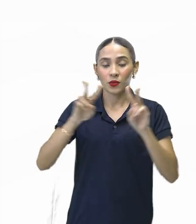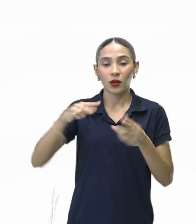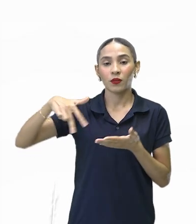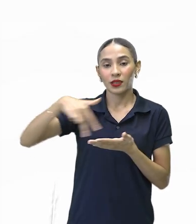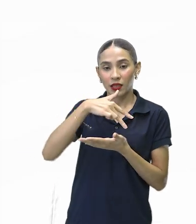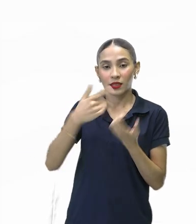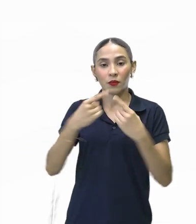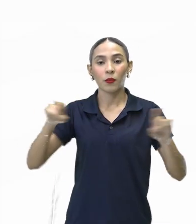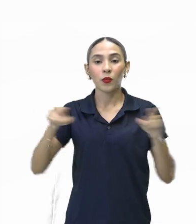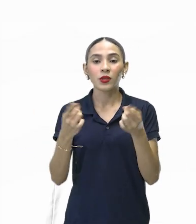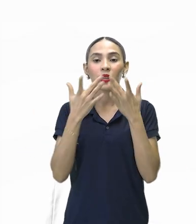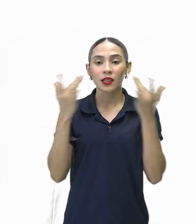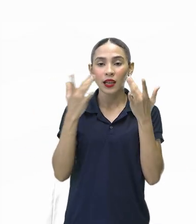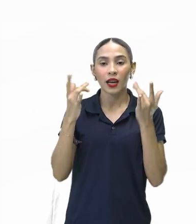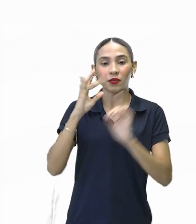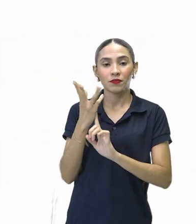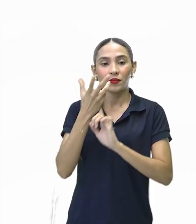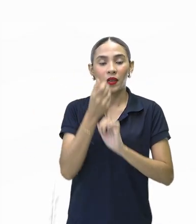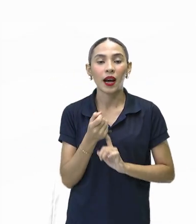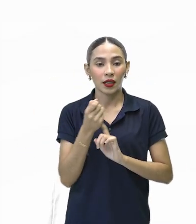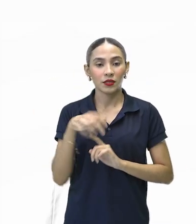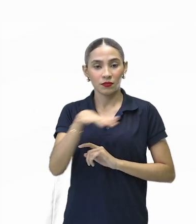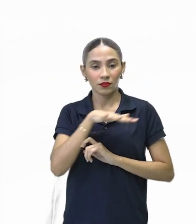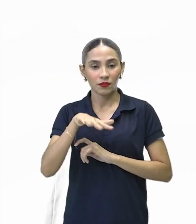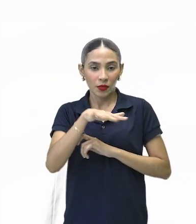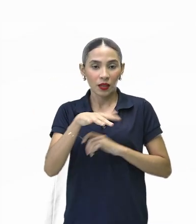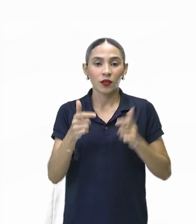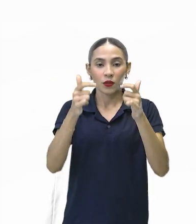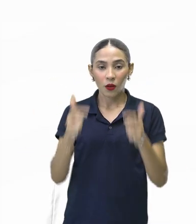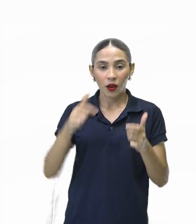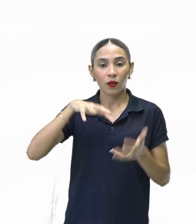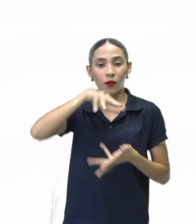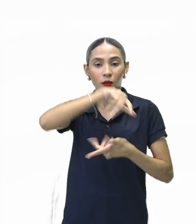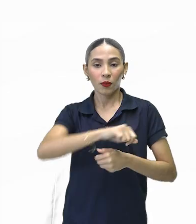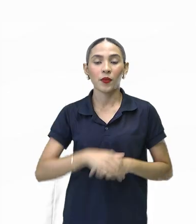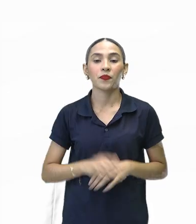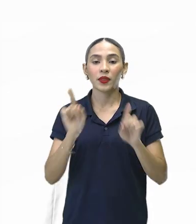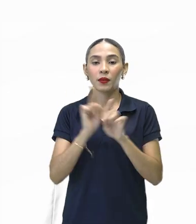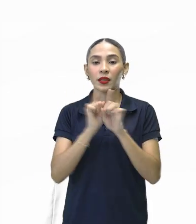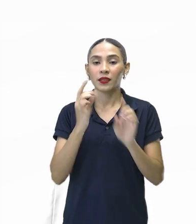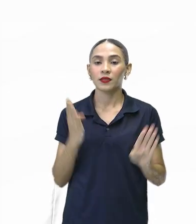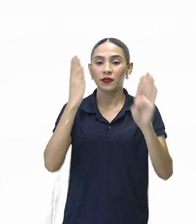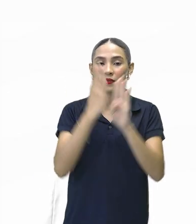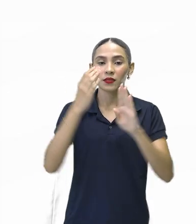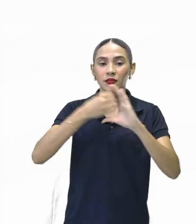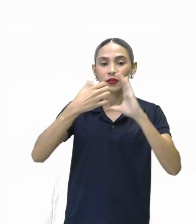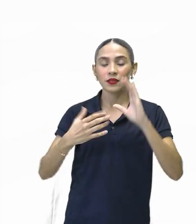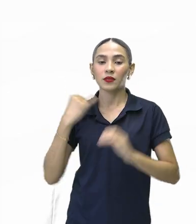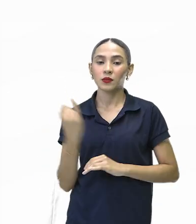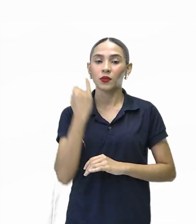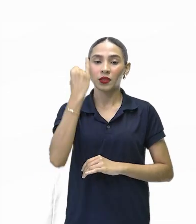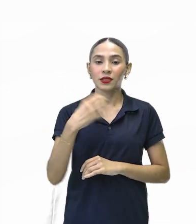dança, música, teatro e artes integradas de âmbito local e global, identificando aspectos relevantes